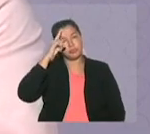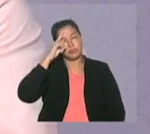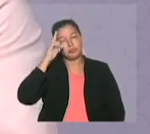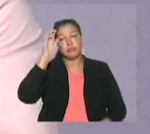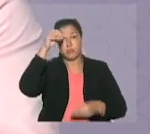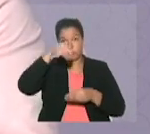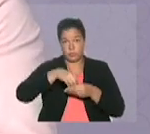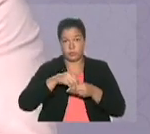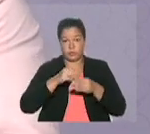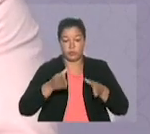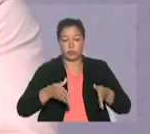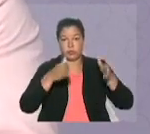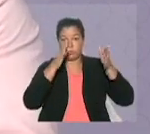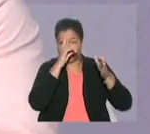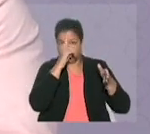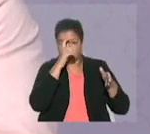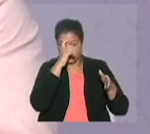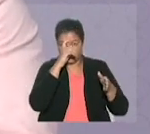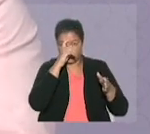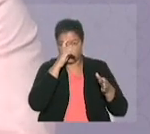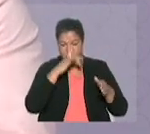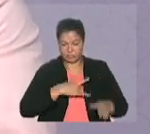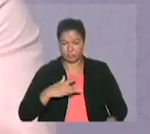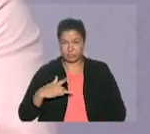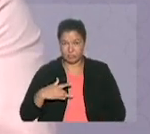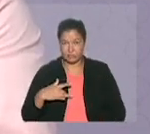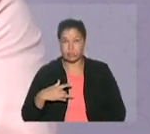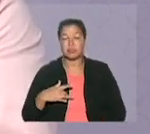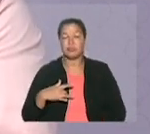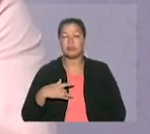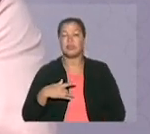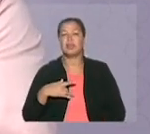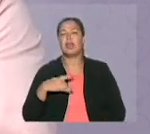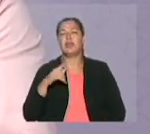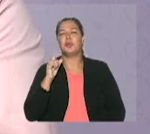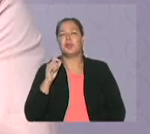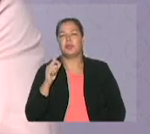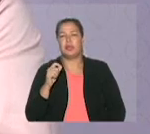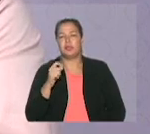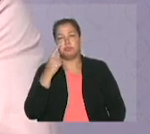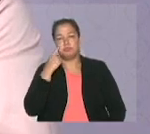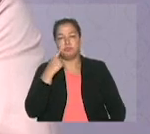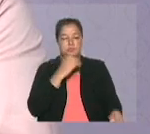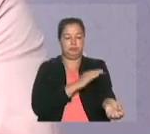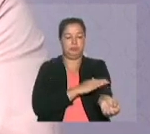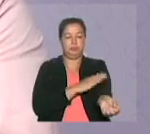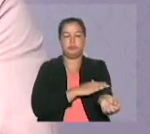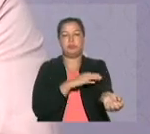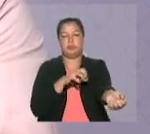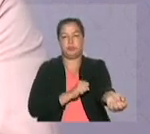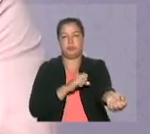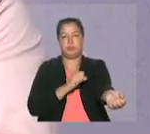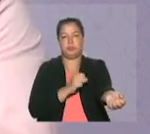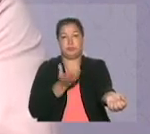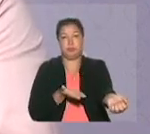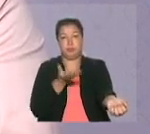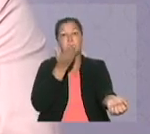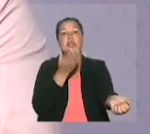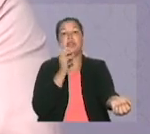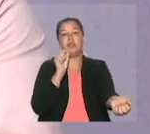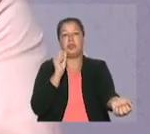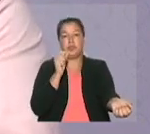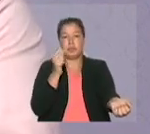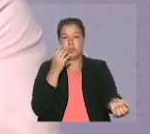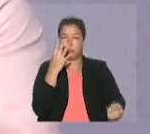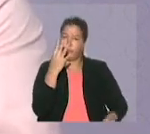caso das unidades básicas, o protocolo é verificar a pressão, que é acima de 40, acima